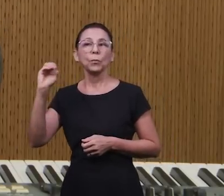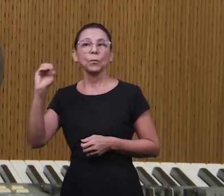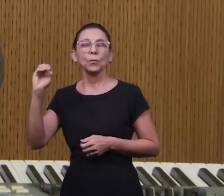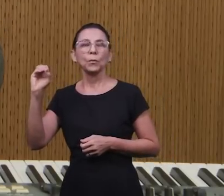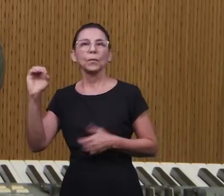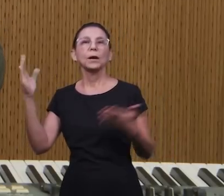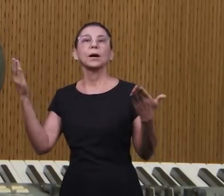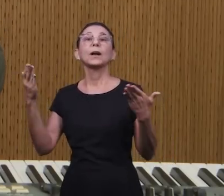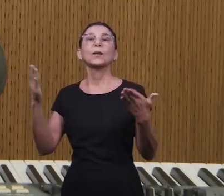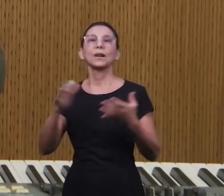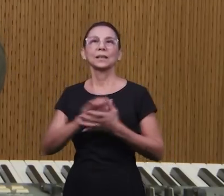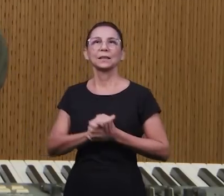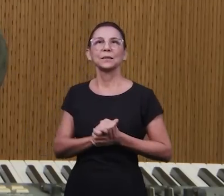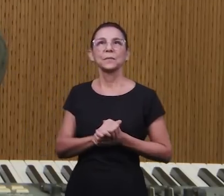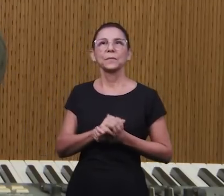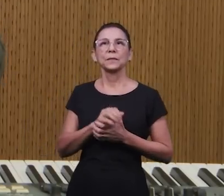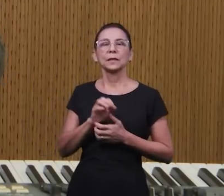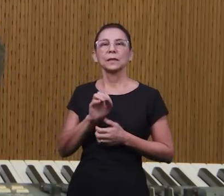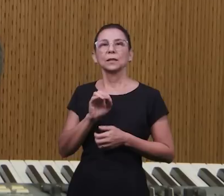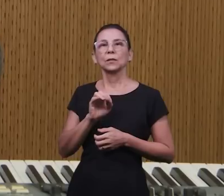Gravem esse som. Agora eu vou fazer.